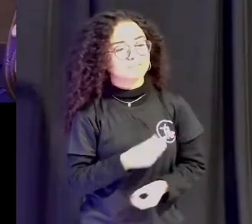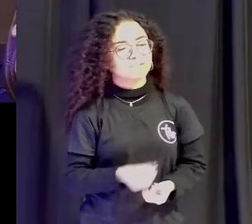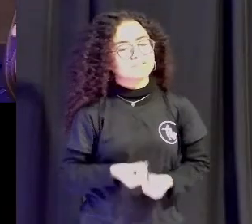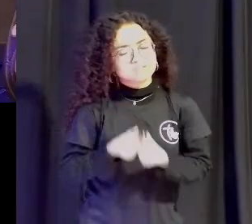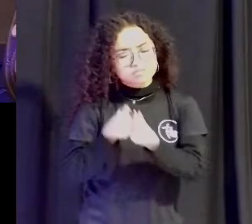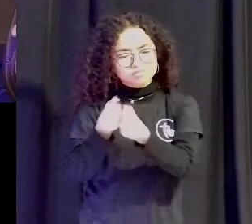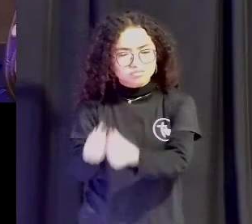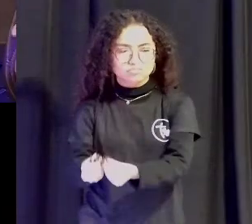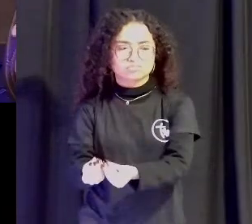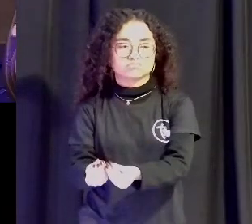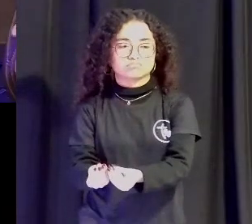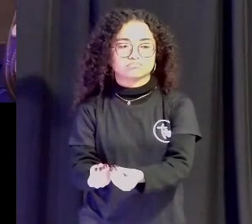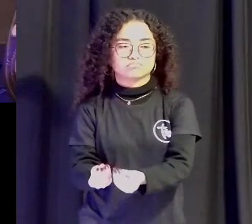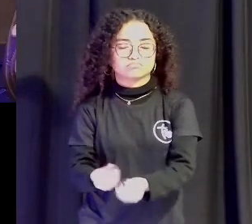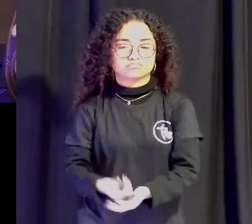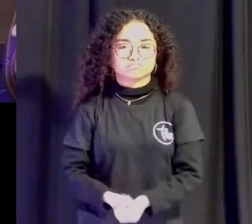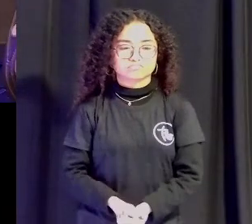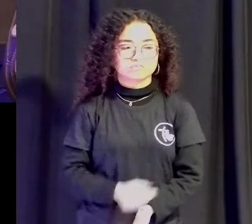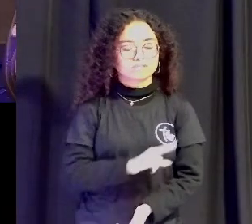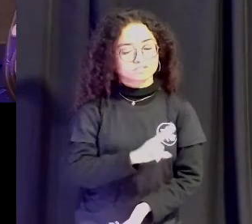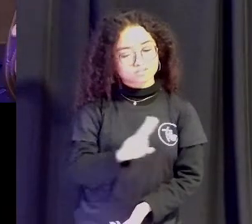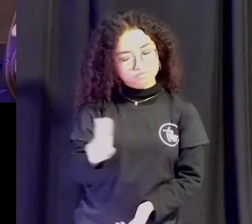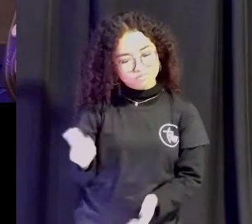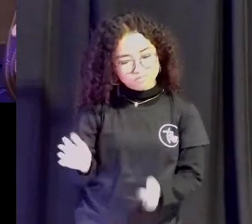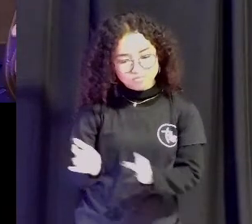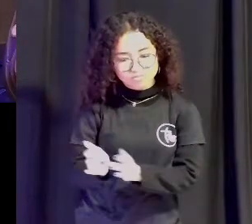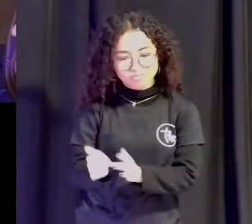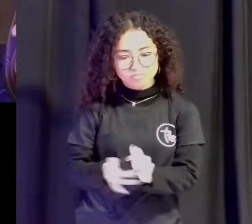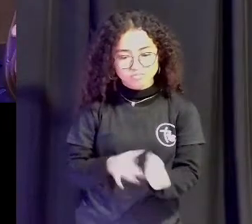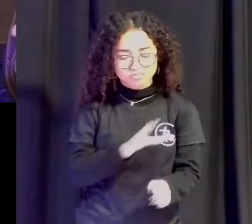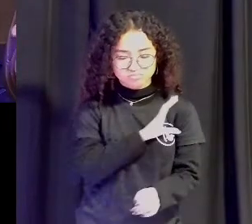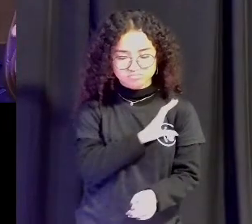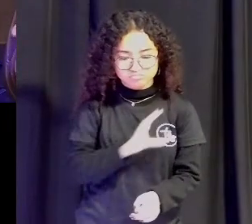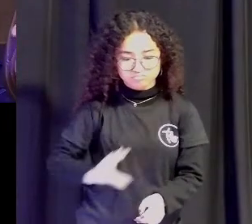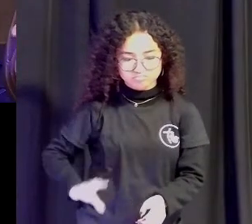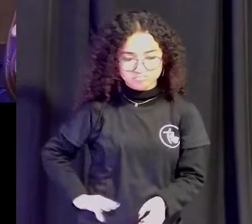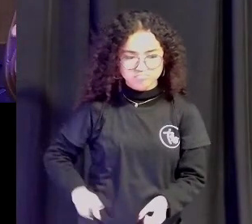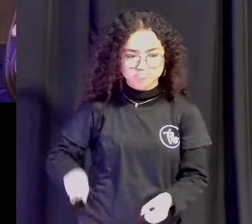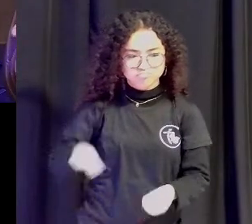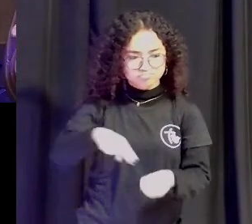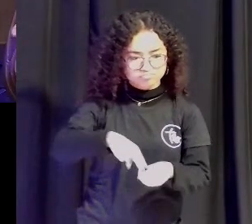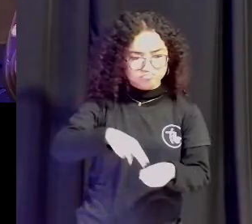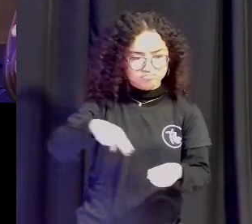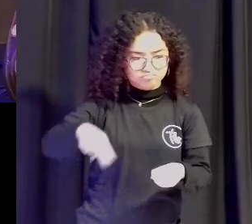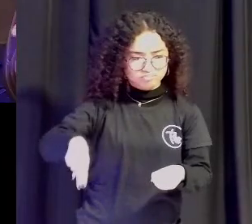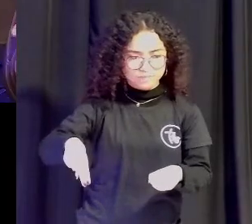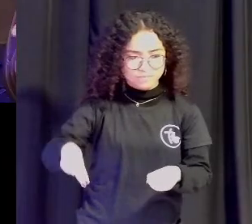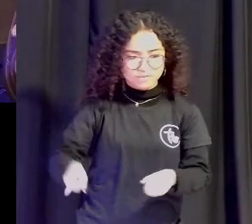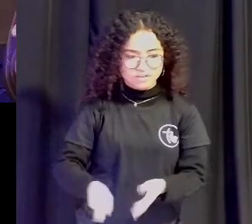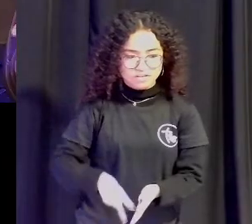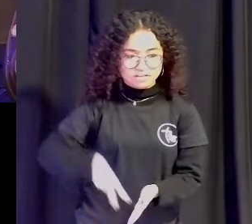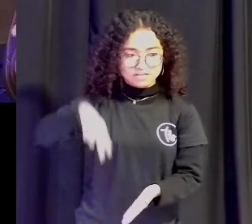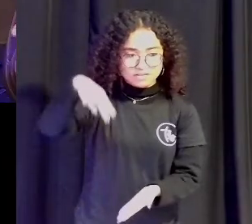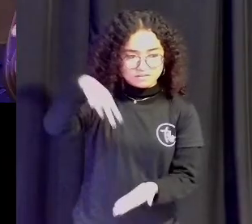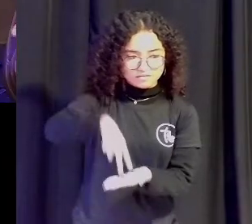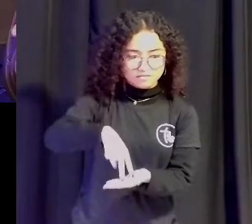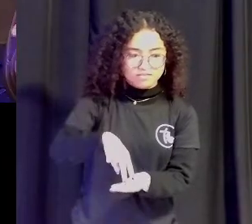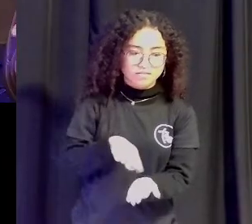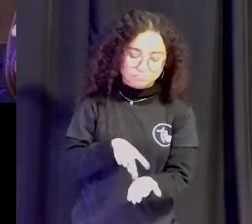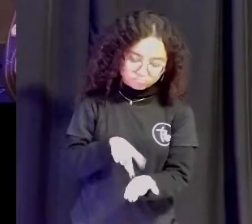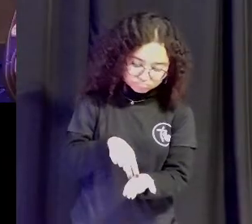dou. Em nome de Jesus Cristo Nazareno, levanta e